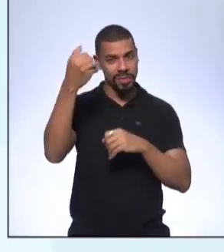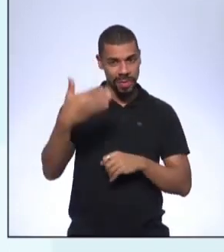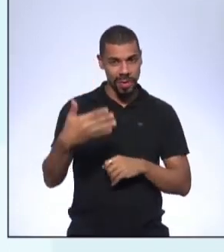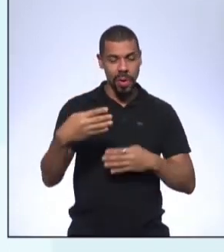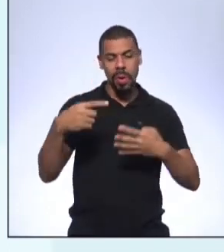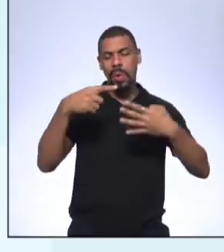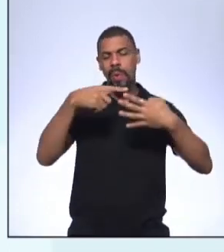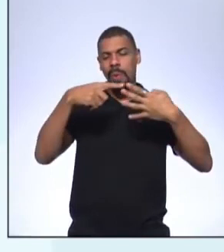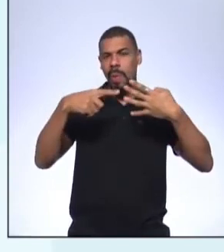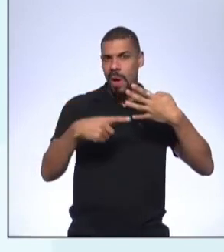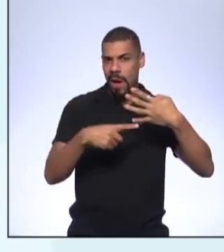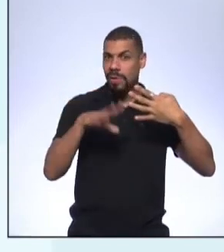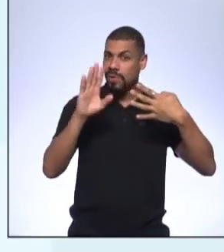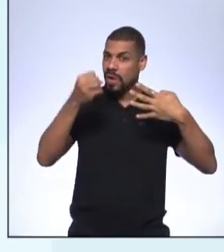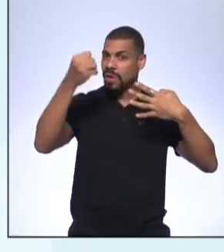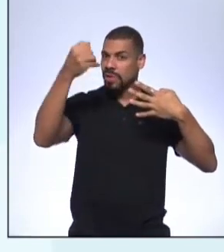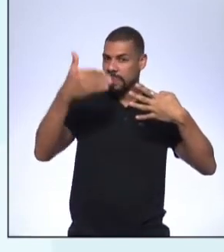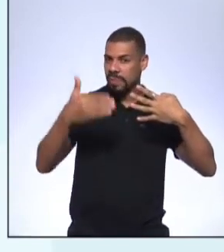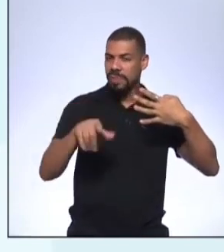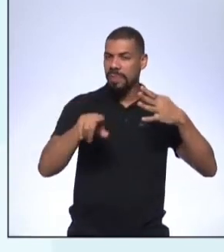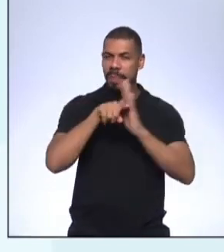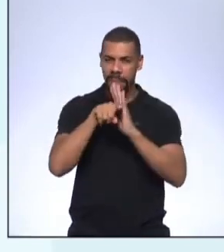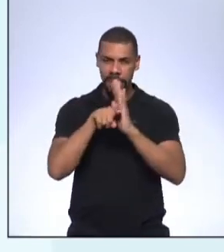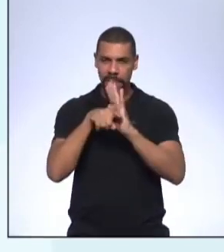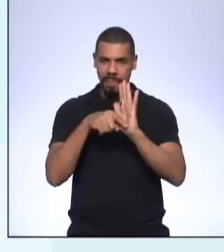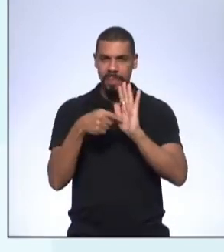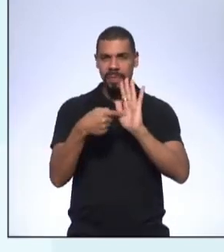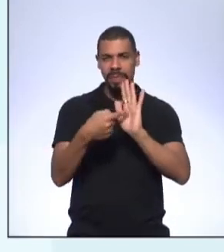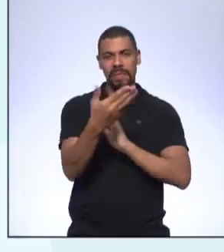aqueles 4 itens a serem pesquisados, né?